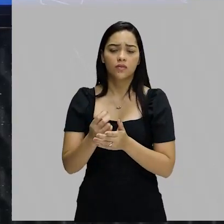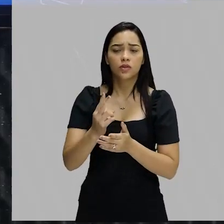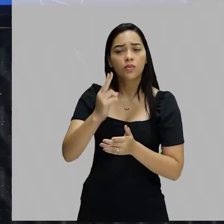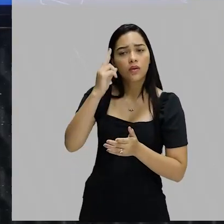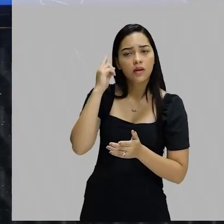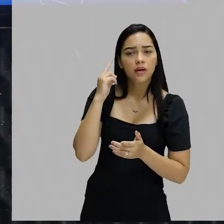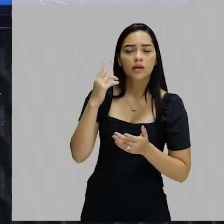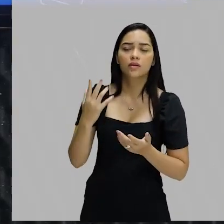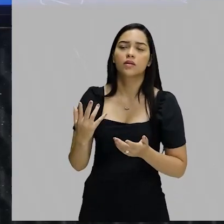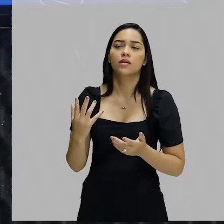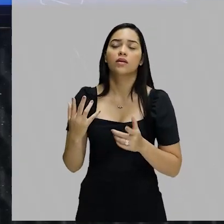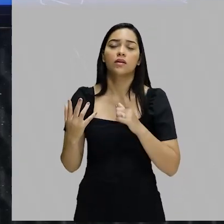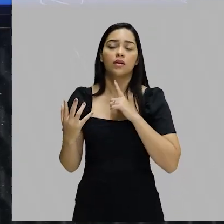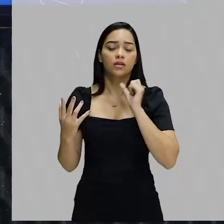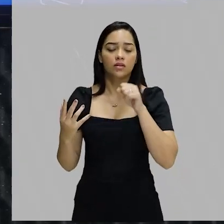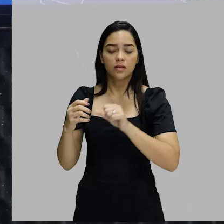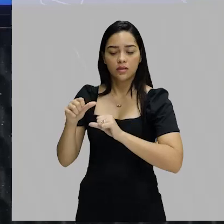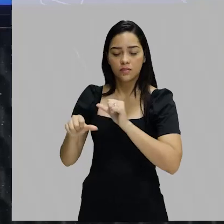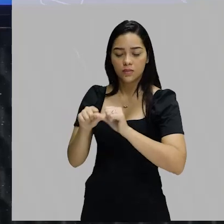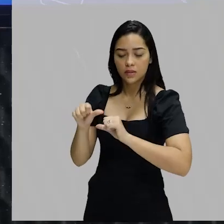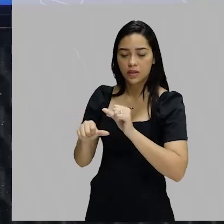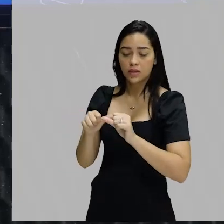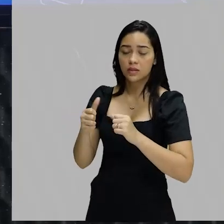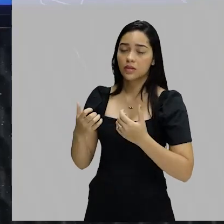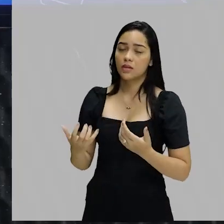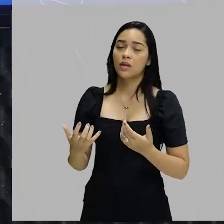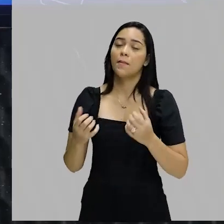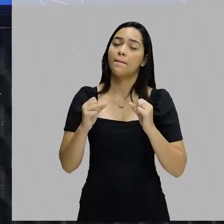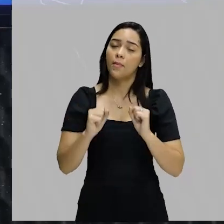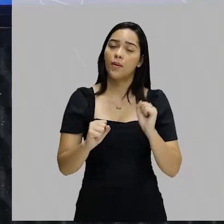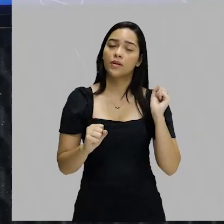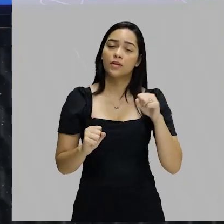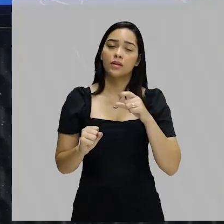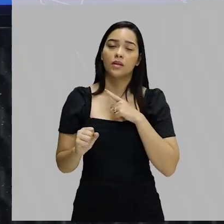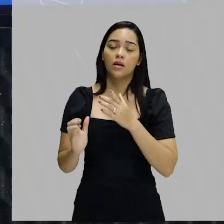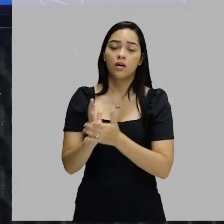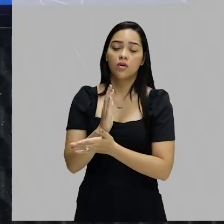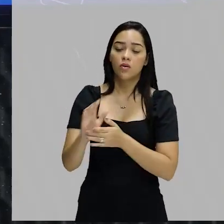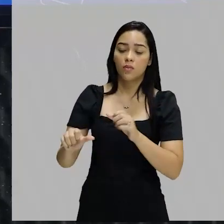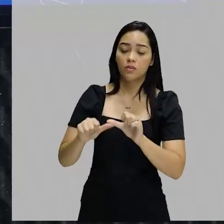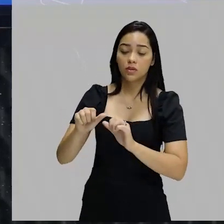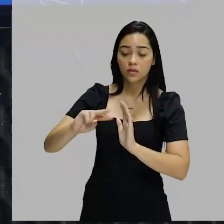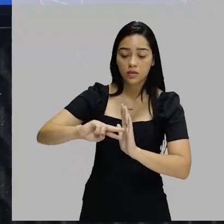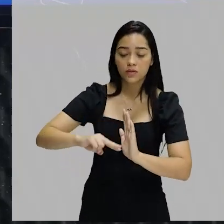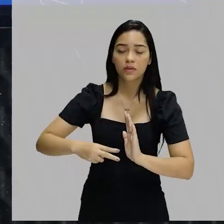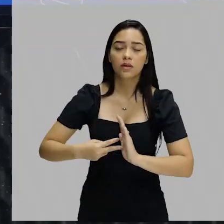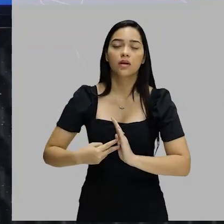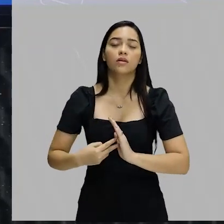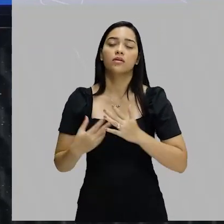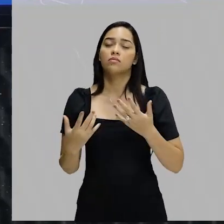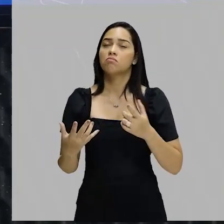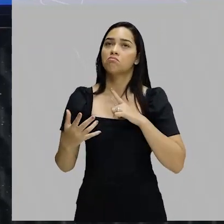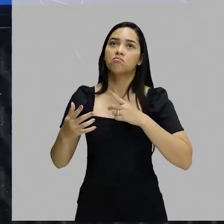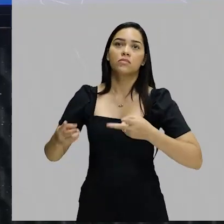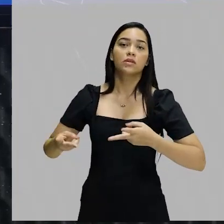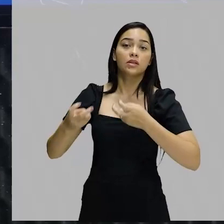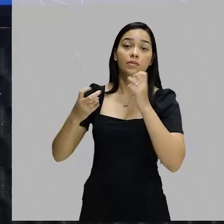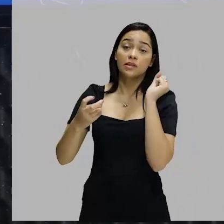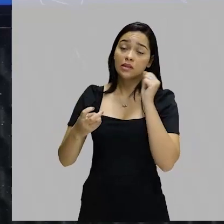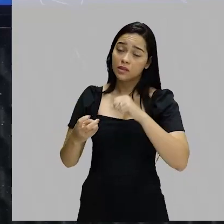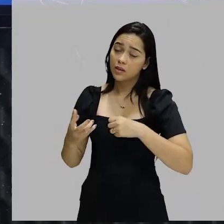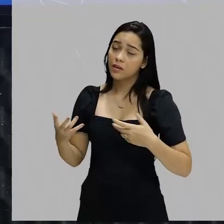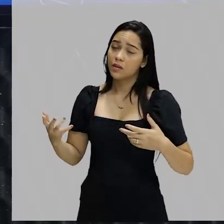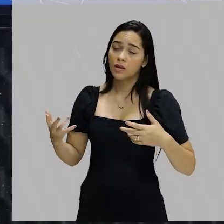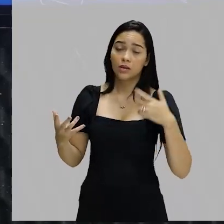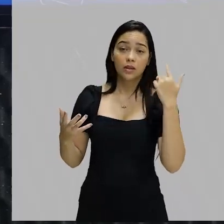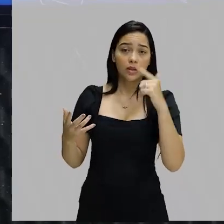nos vestibulares. Quando tem essa mudança de gênero, ela pode ter também a mudança do significado. Então, observem bastante